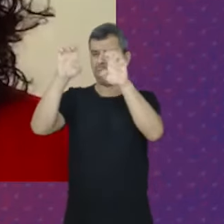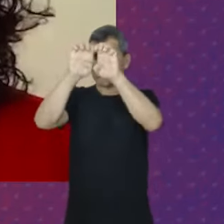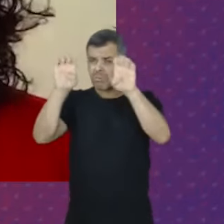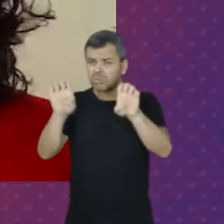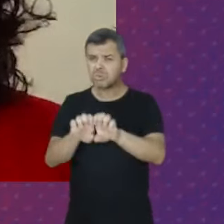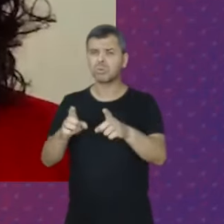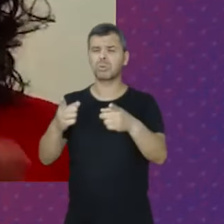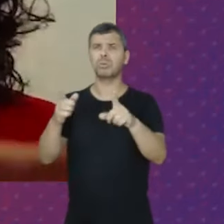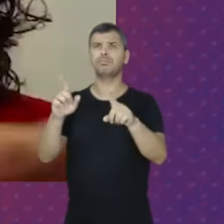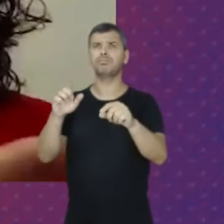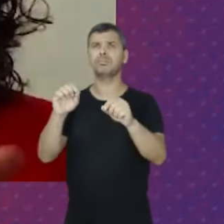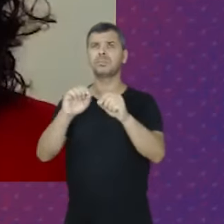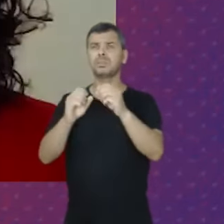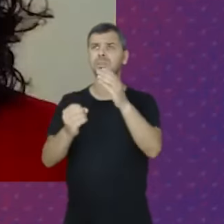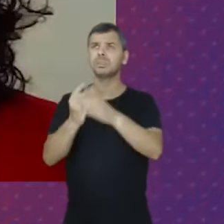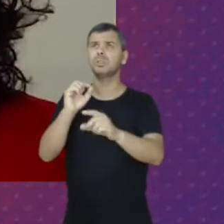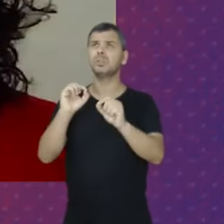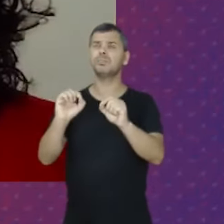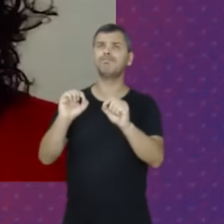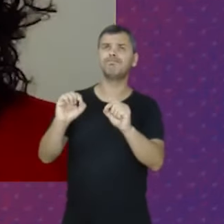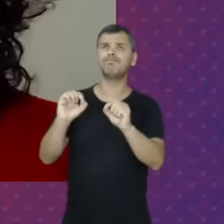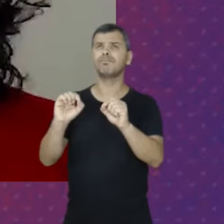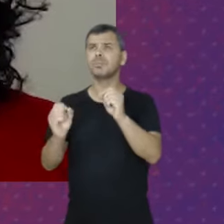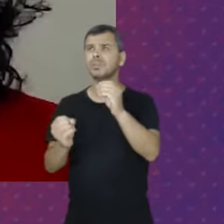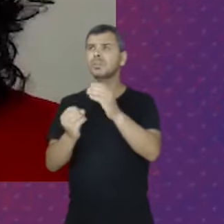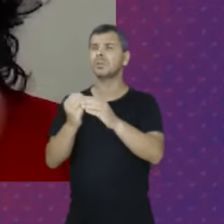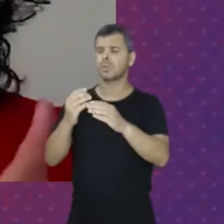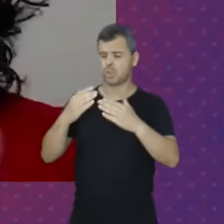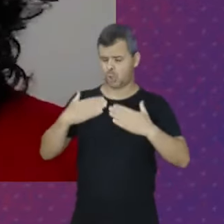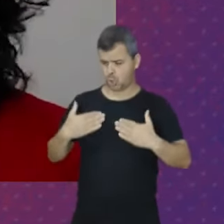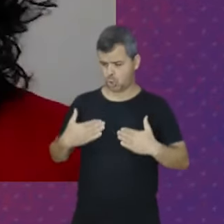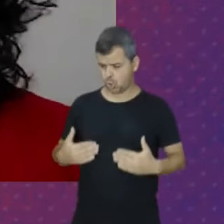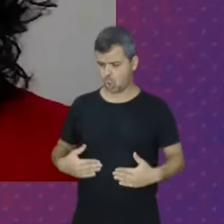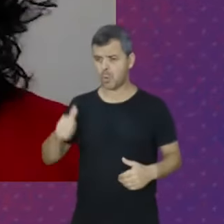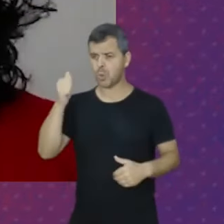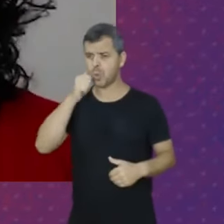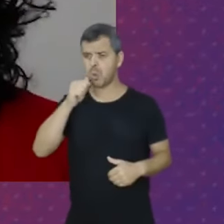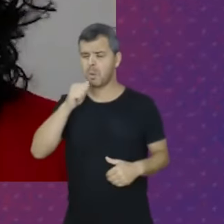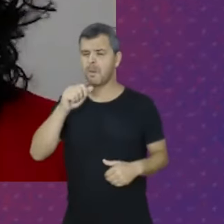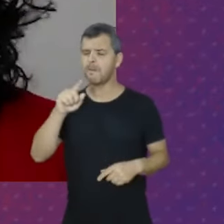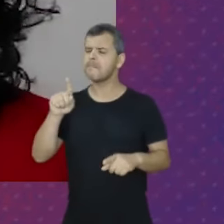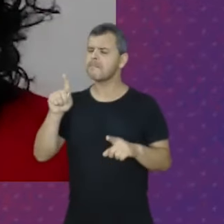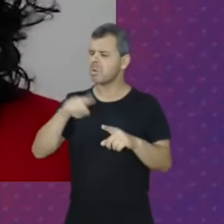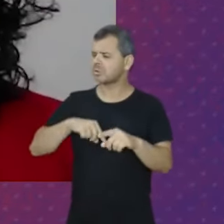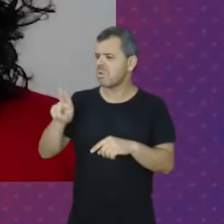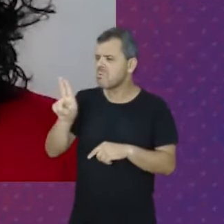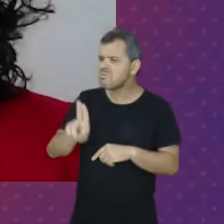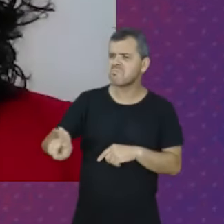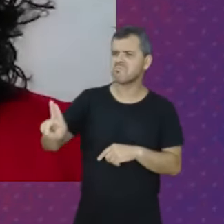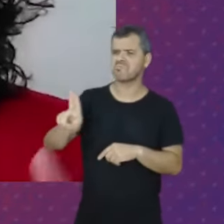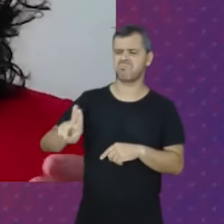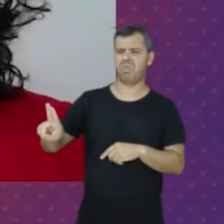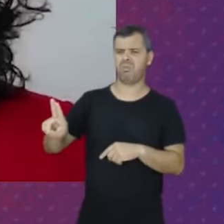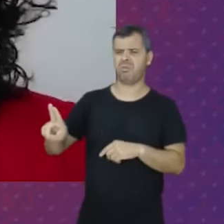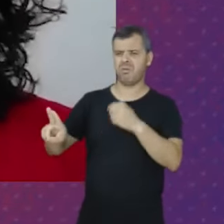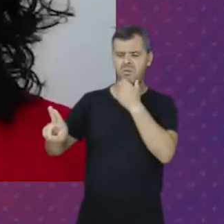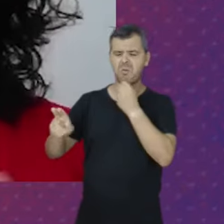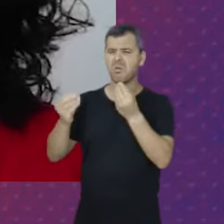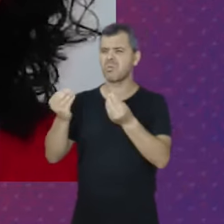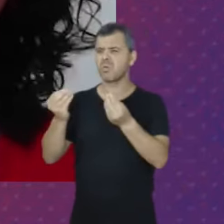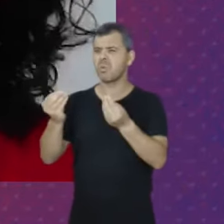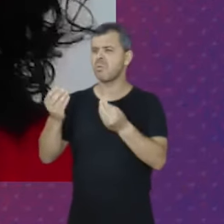estrutura que estabeleceu que os corpos das mulheres podem ser usados como